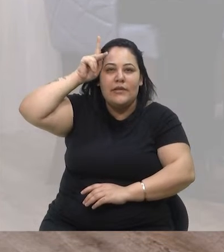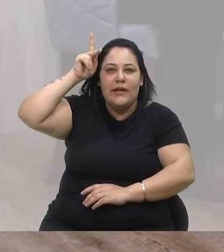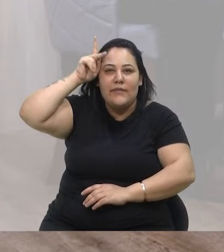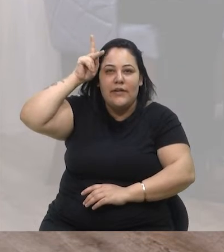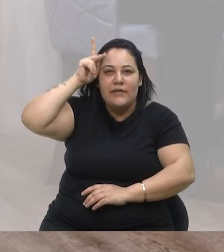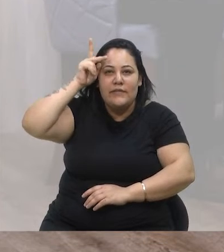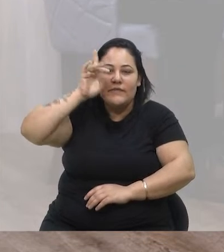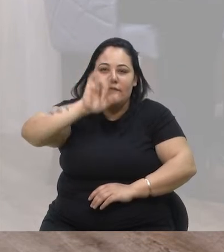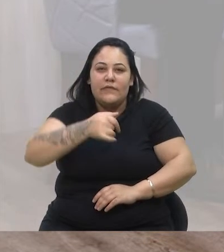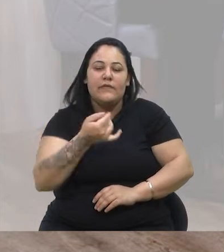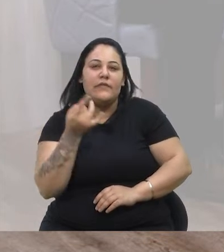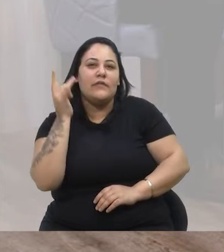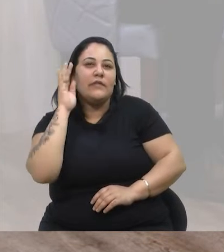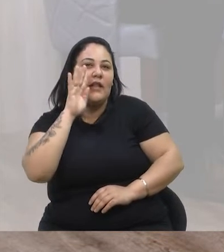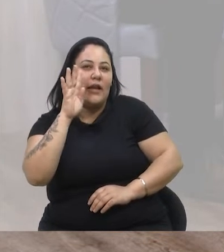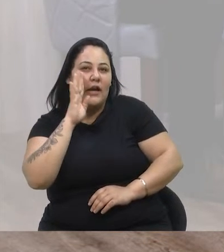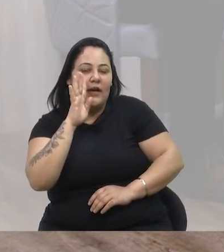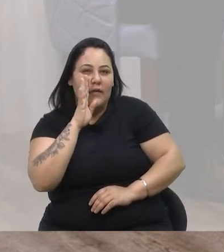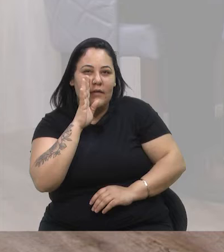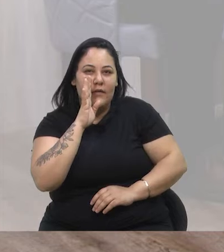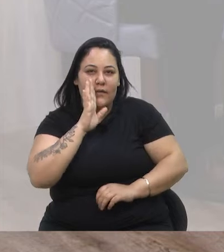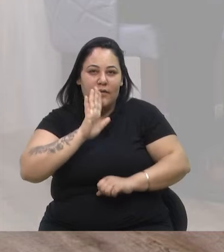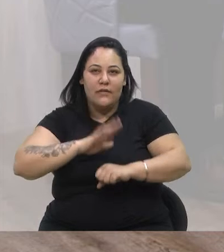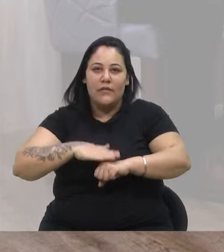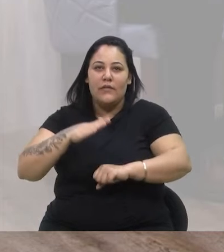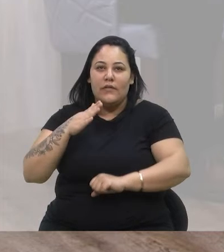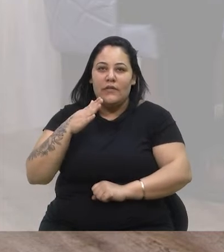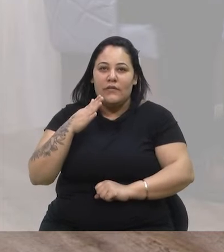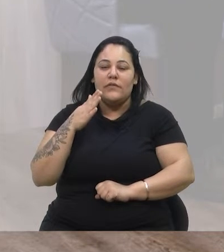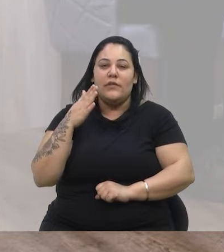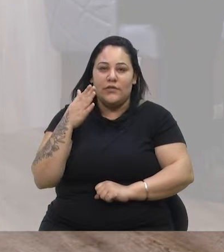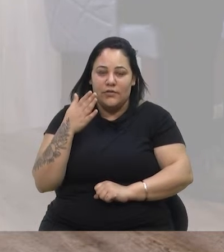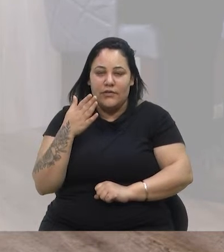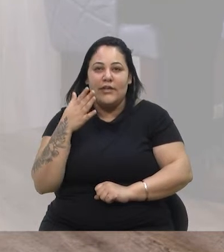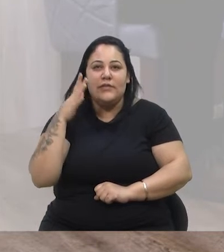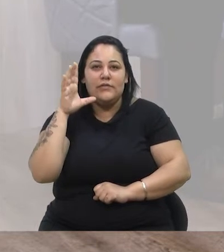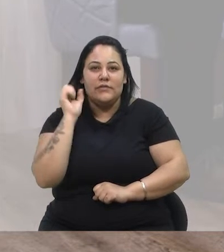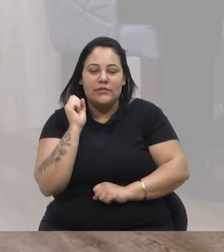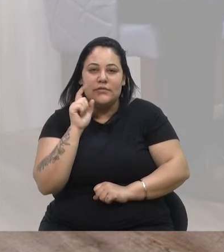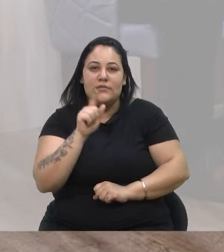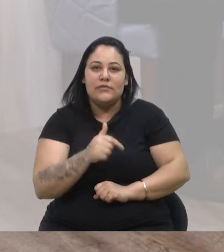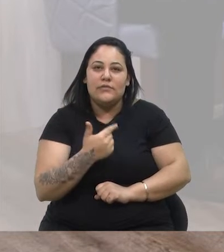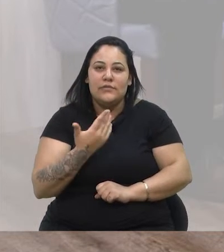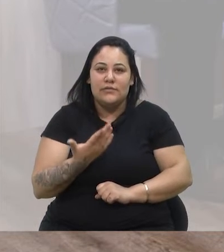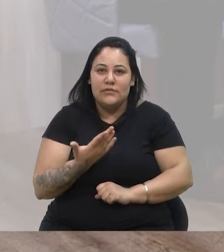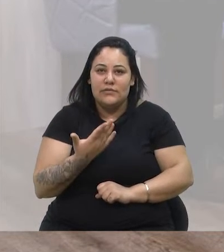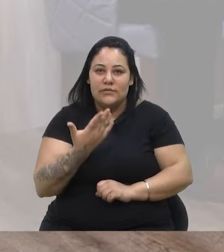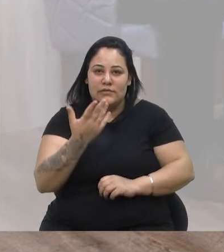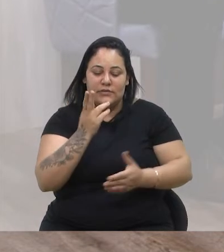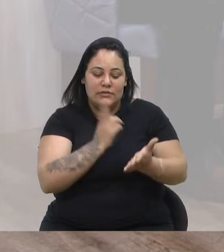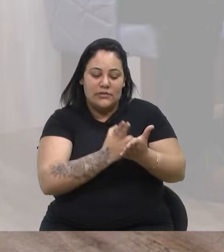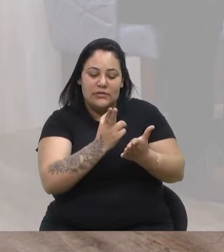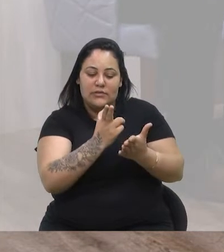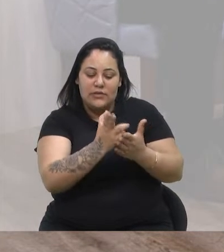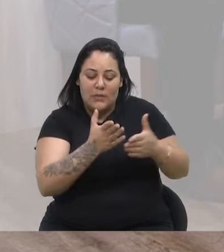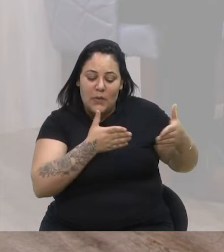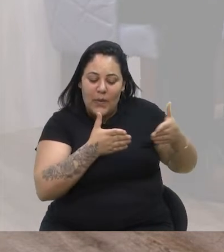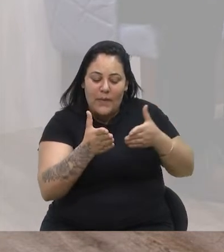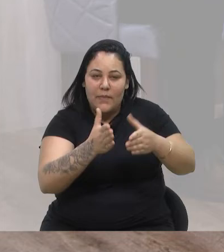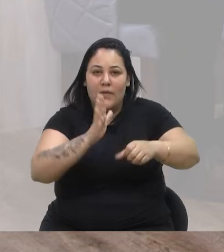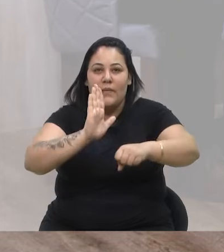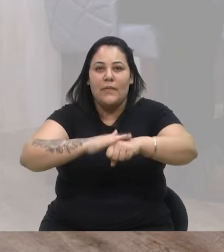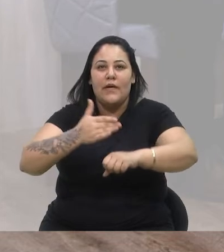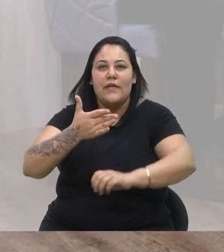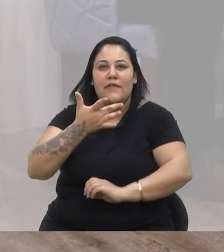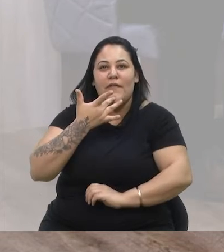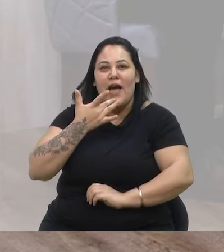enganado. E é colocado o seguinte, não, mas se eu pegar um meio de transporte é mais fácil. E aí é uma advertência, não, mas